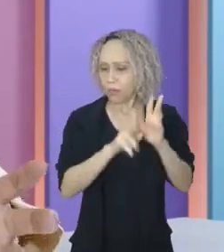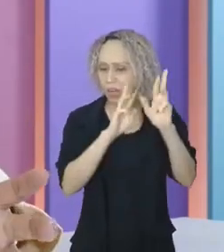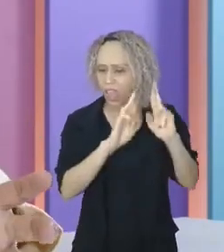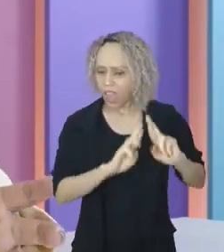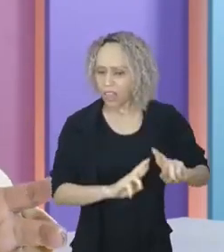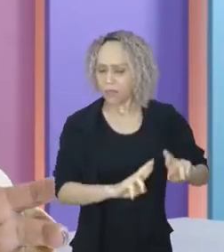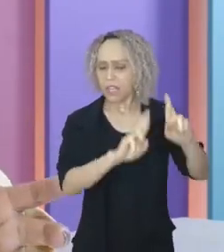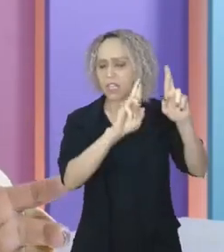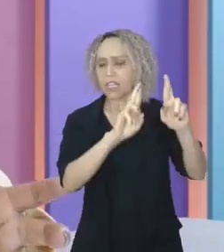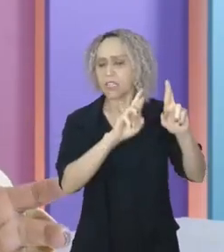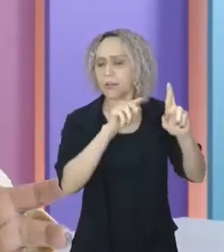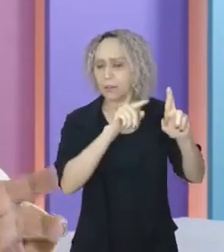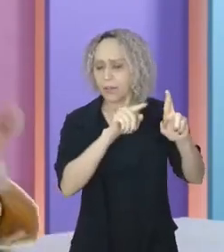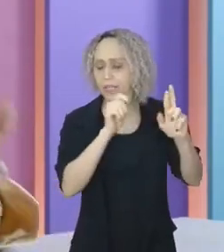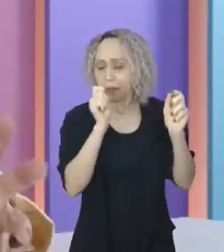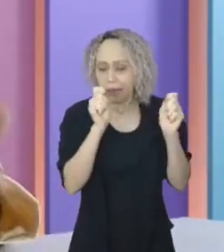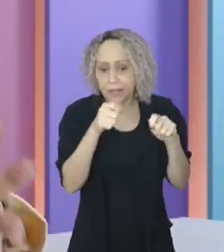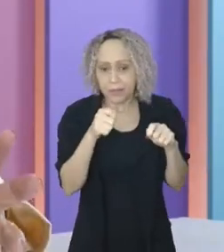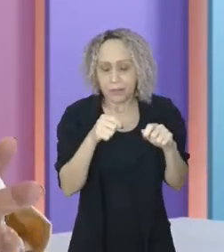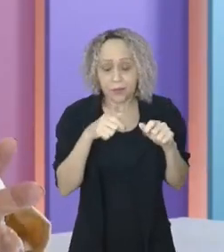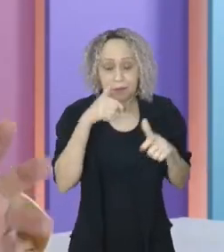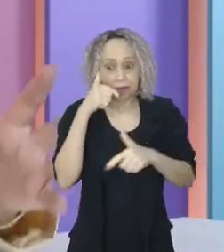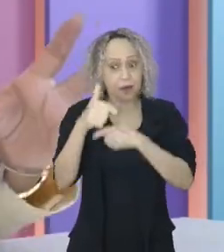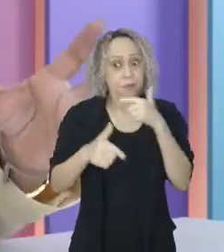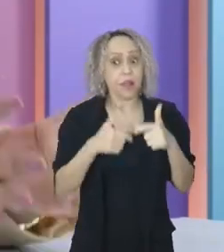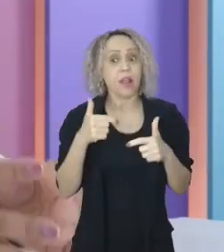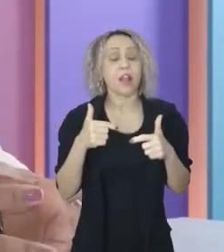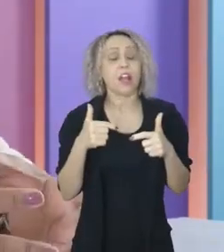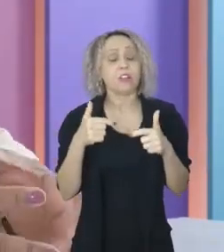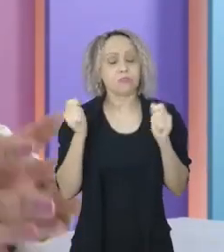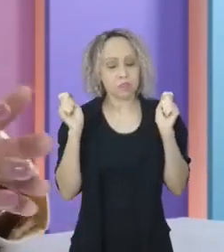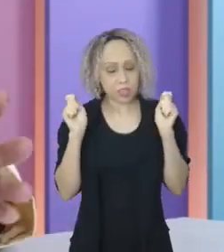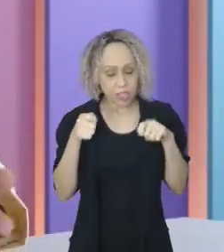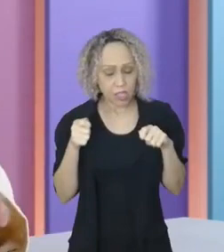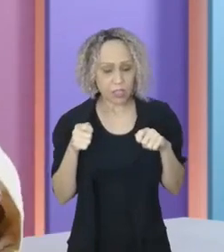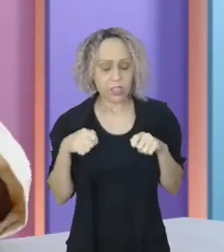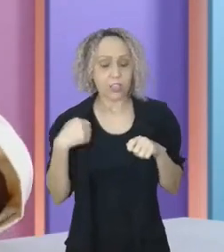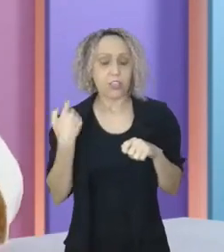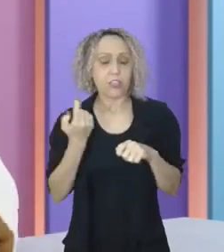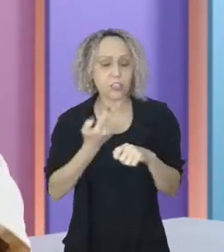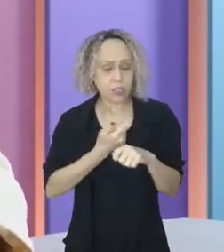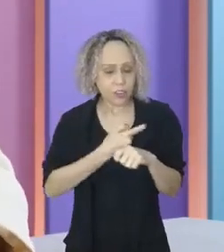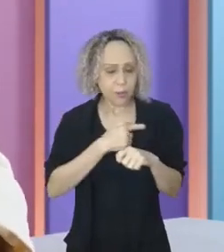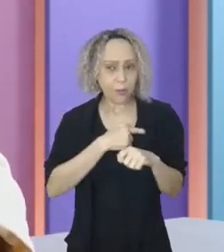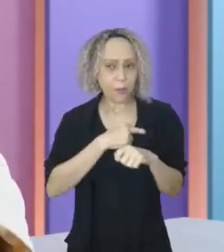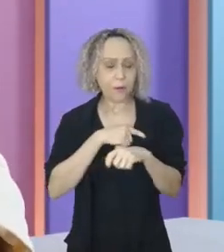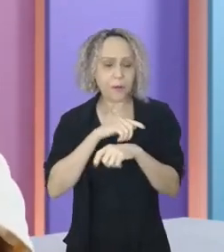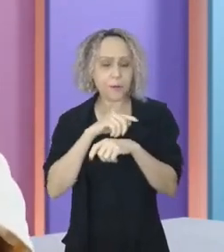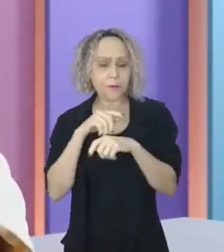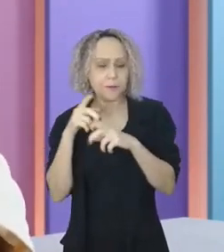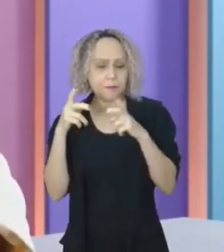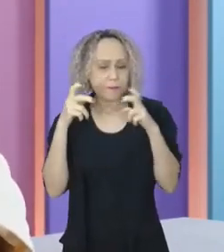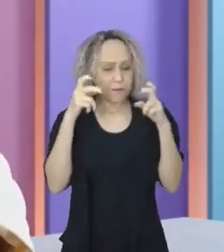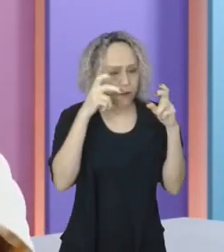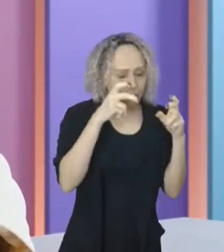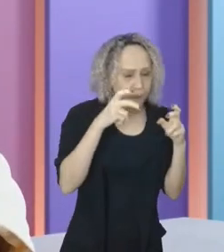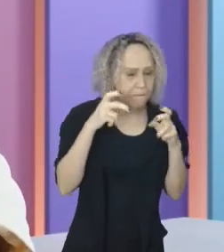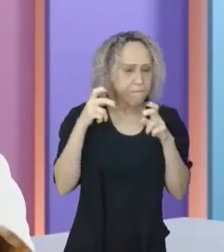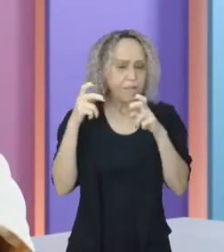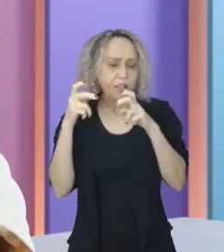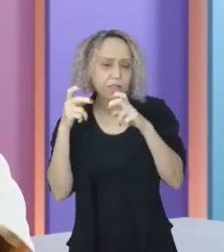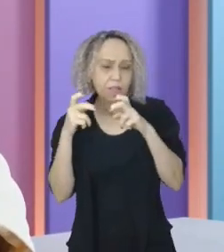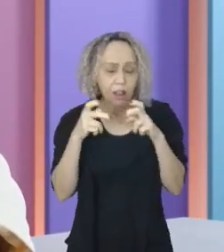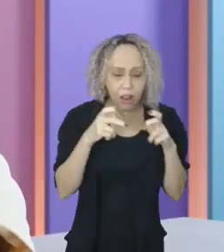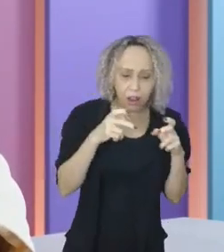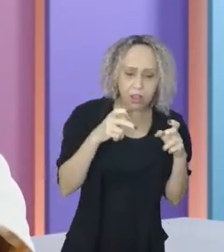muita observância. Muita observância disso que nós estamos dizendo, que o enfrentamento ao